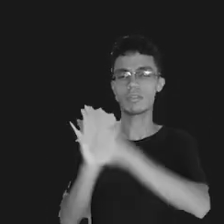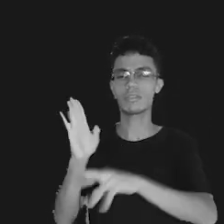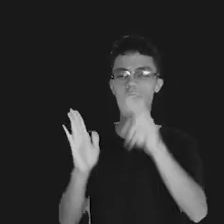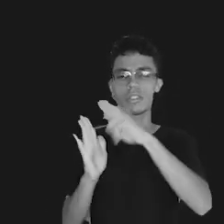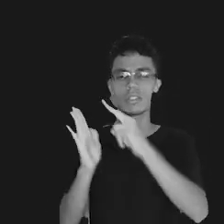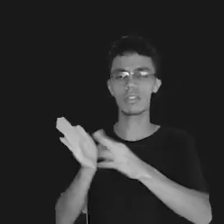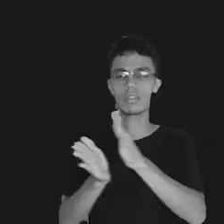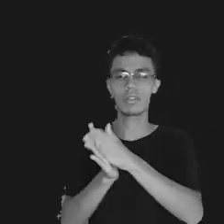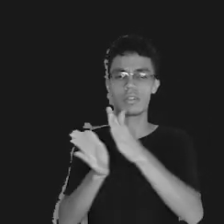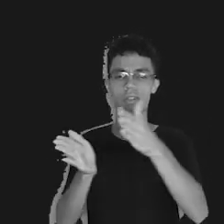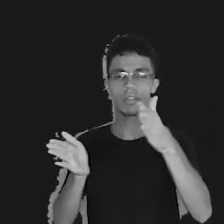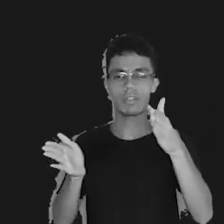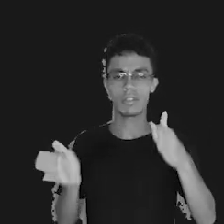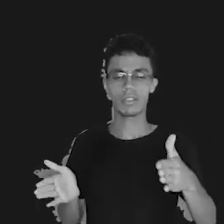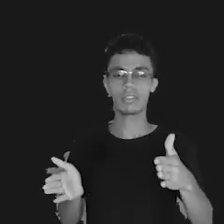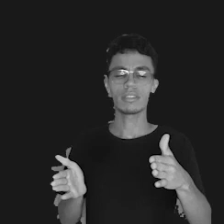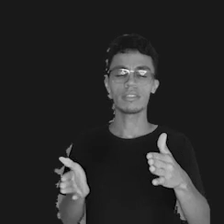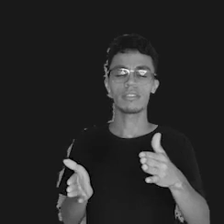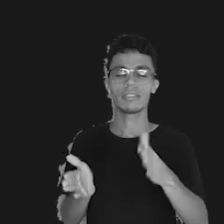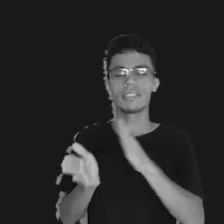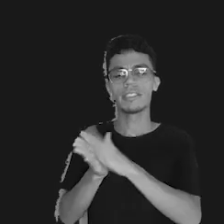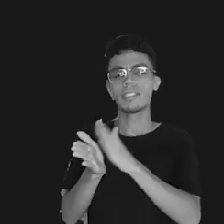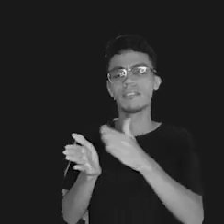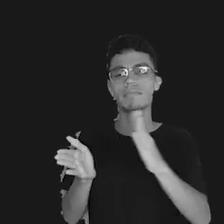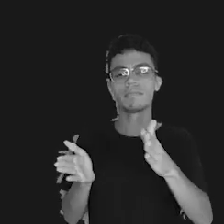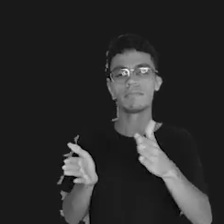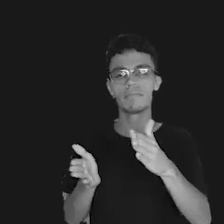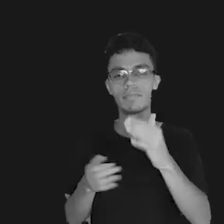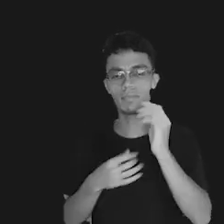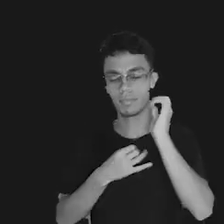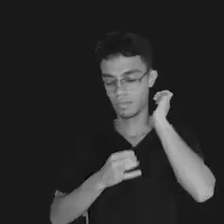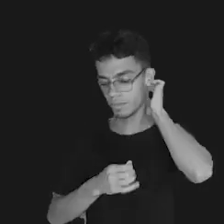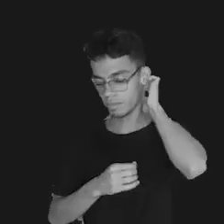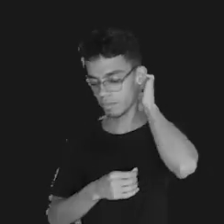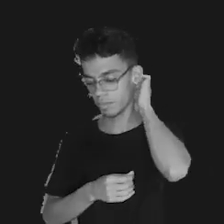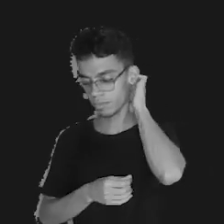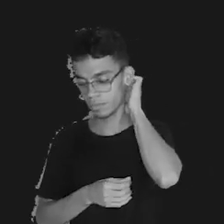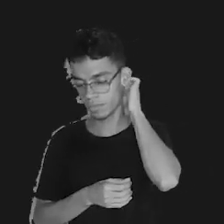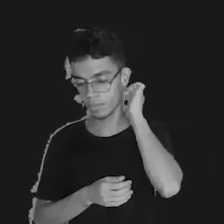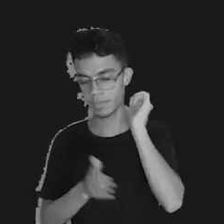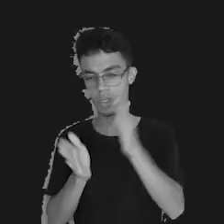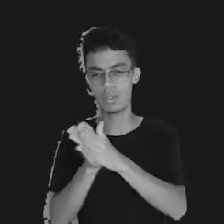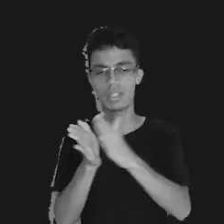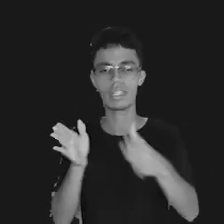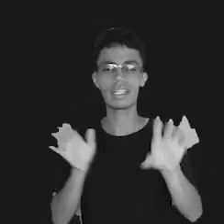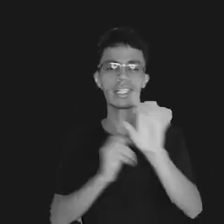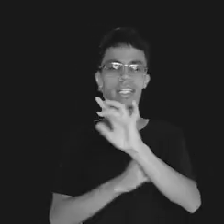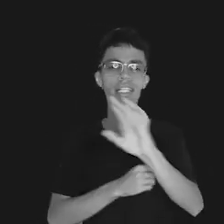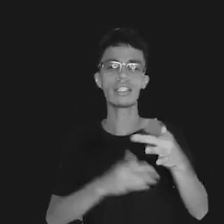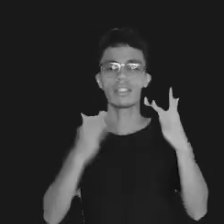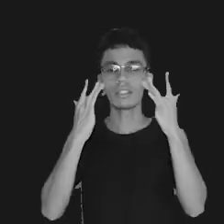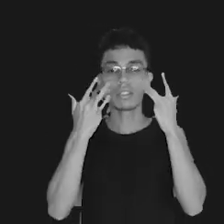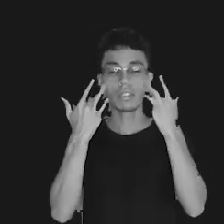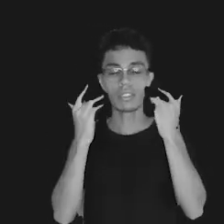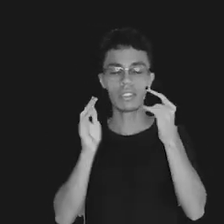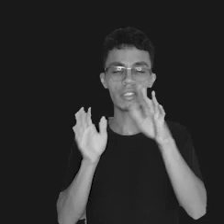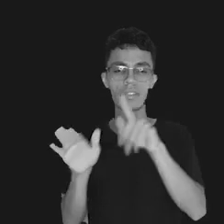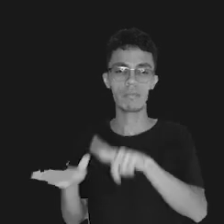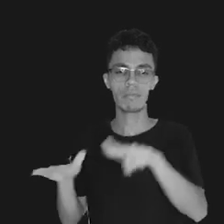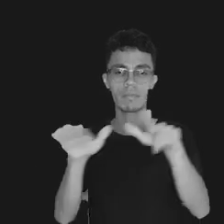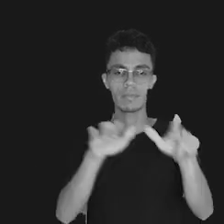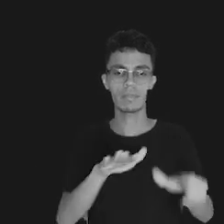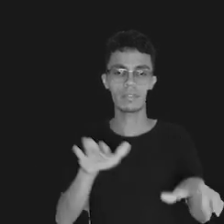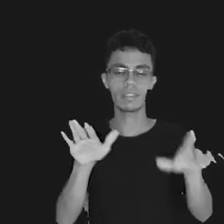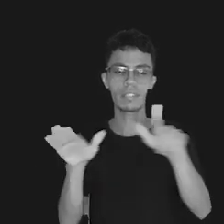um processo, isso daí é um processo de mergulho mesmo em cada peça teatral a cada semana, então são